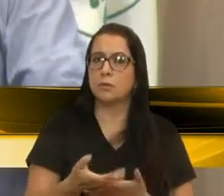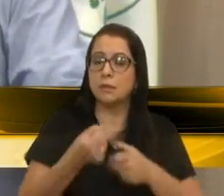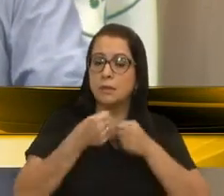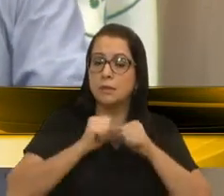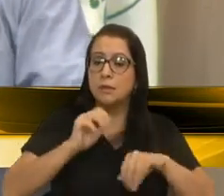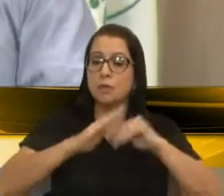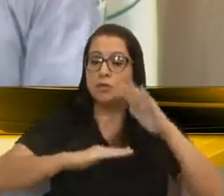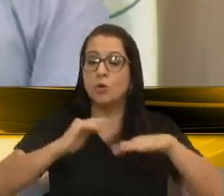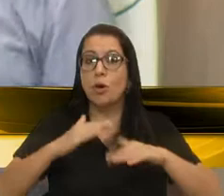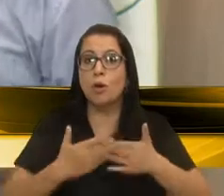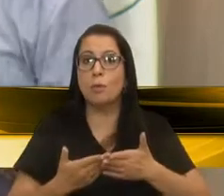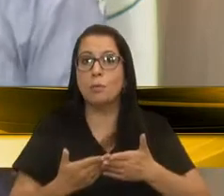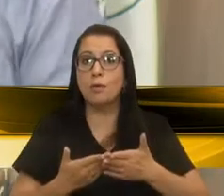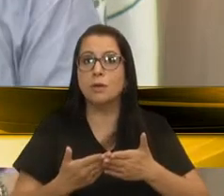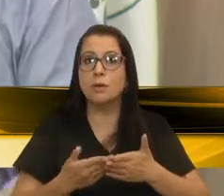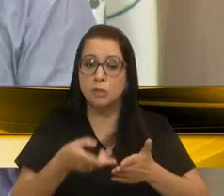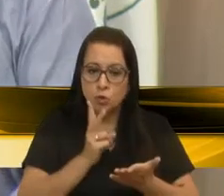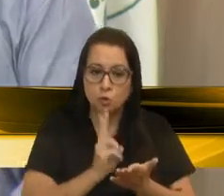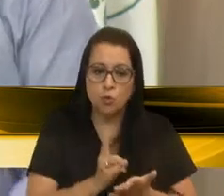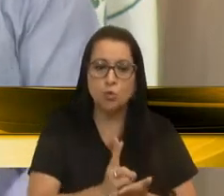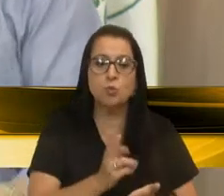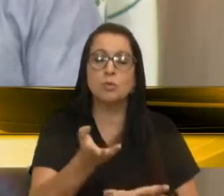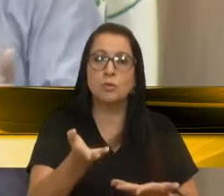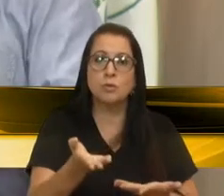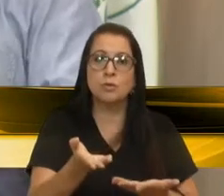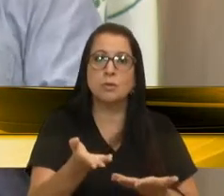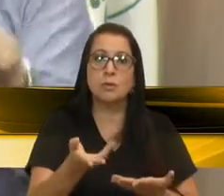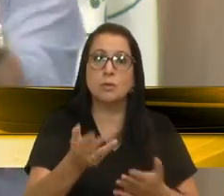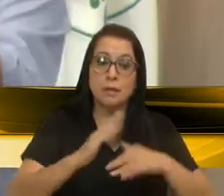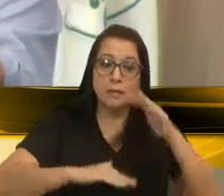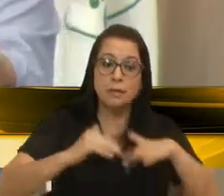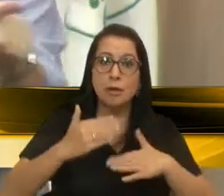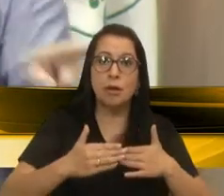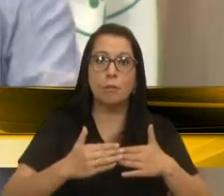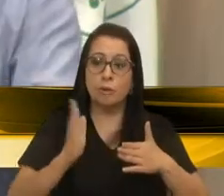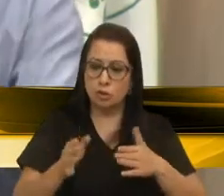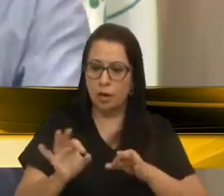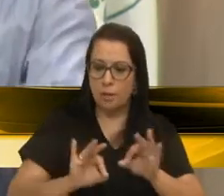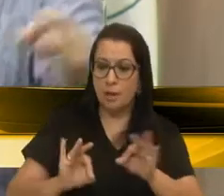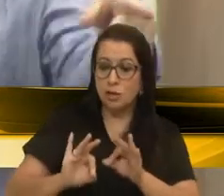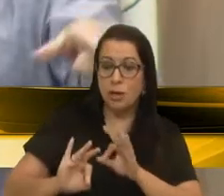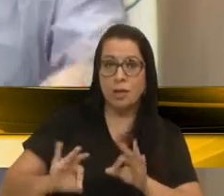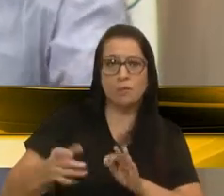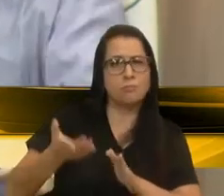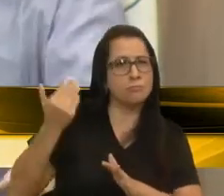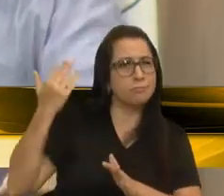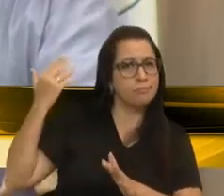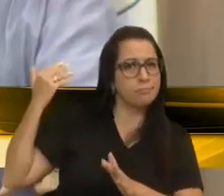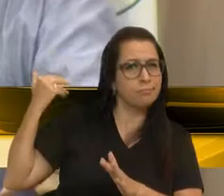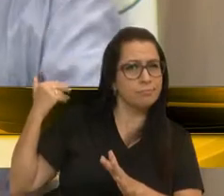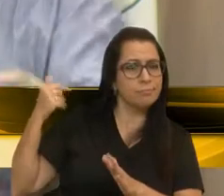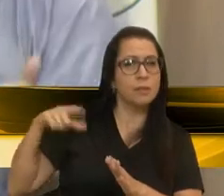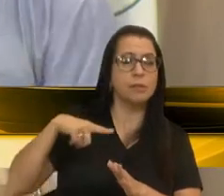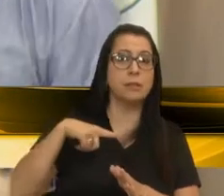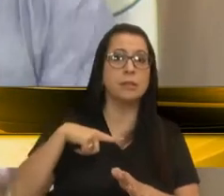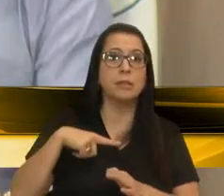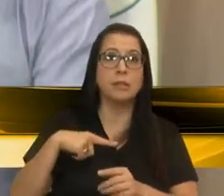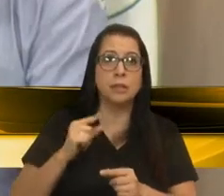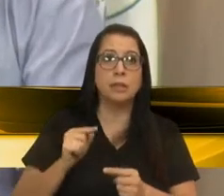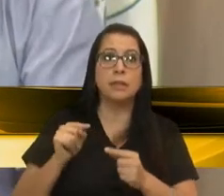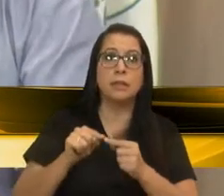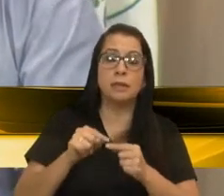Secretaria de Obras de continuidade dessas obras já planejadas lá atrás e que dialogam